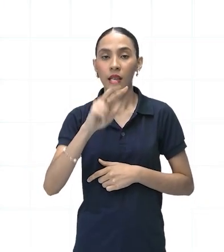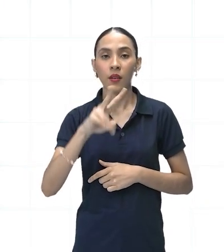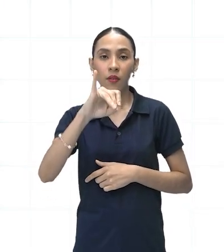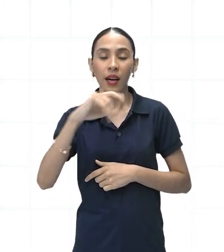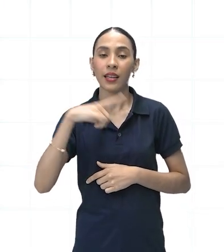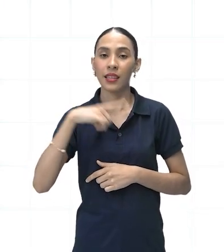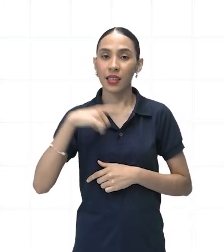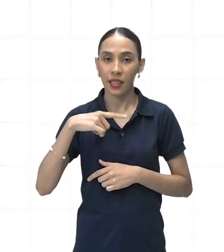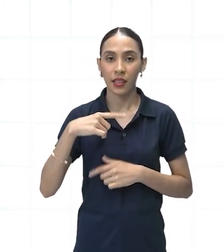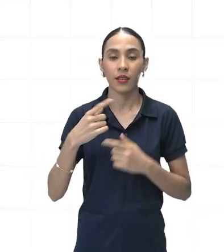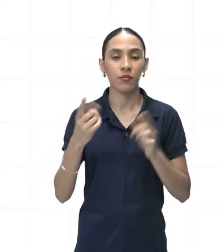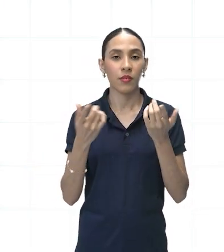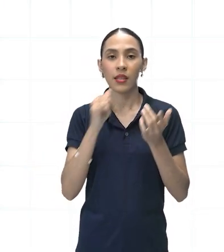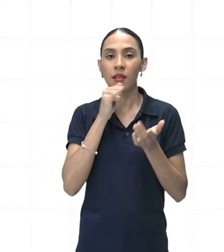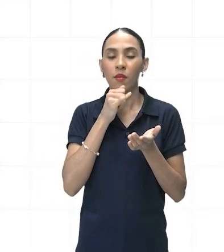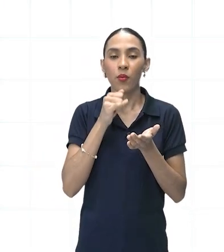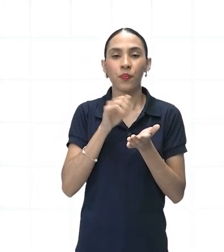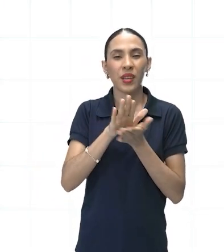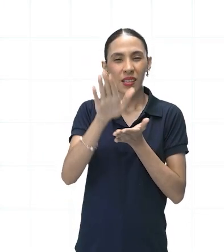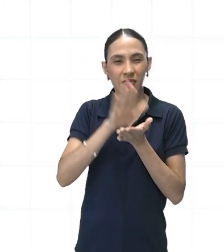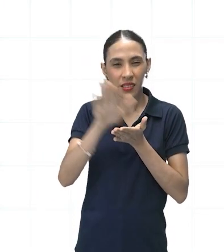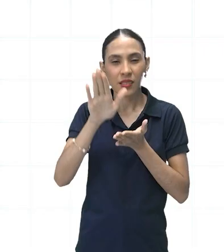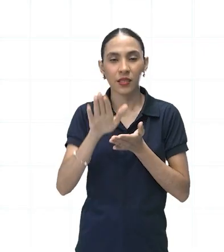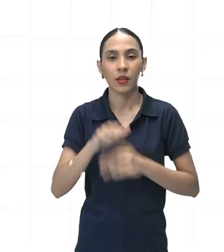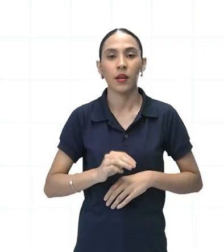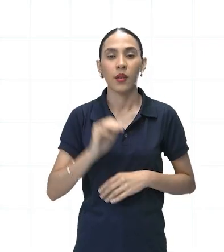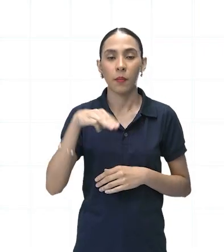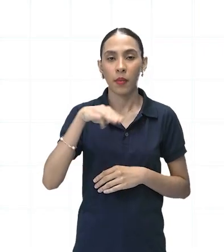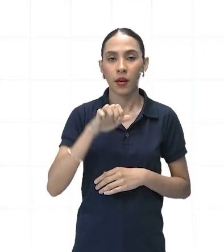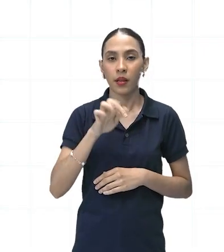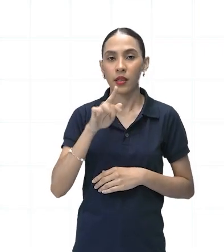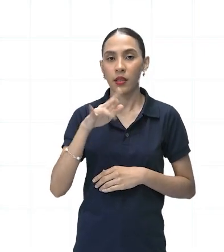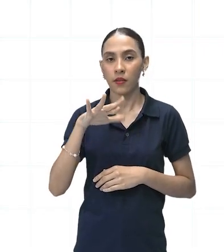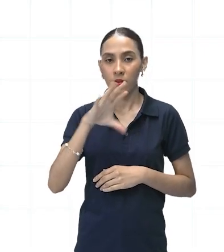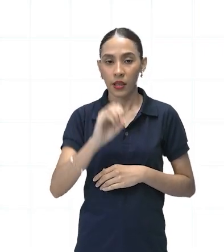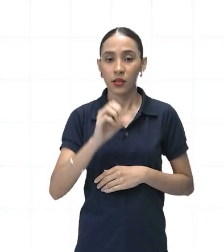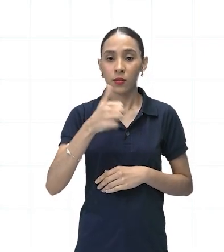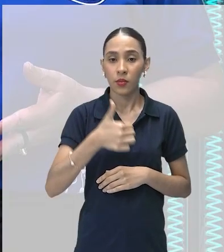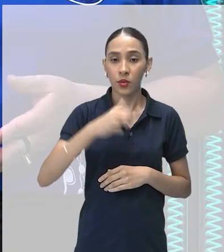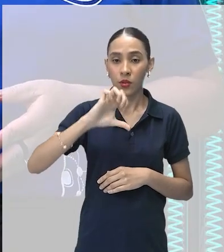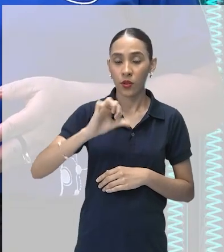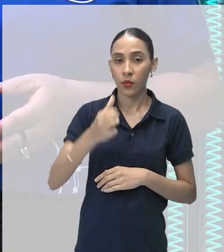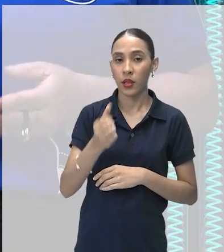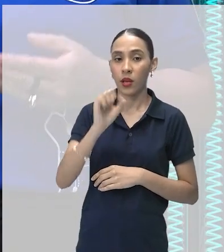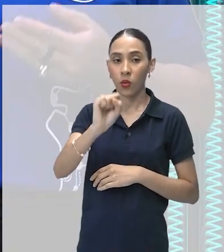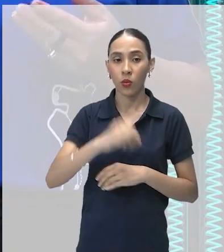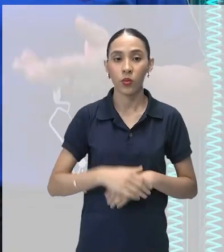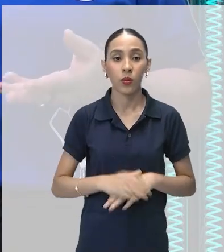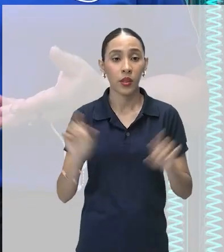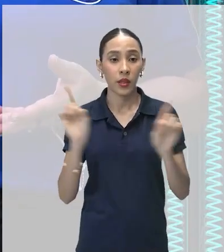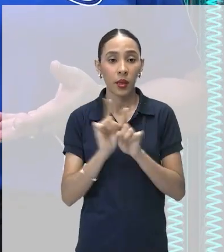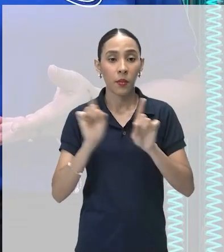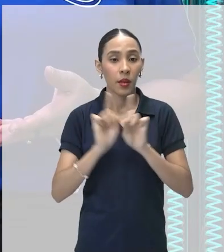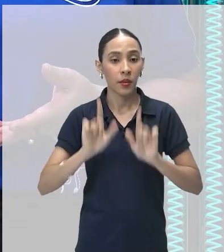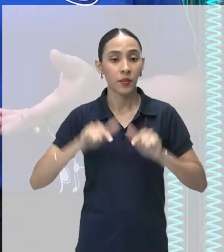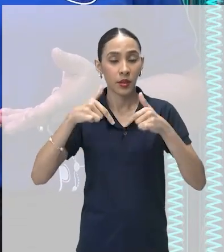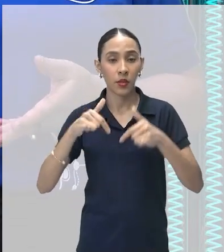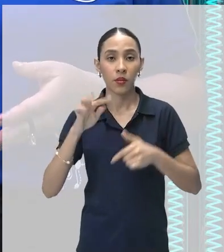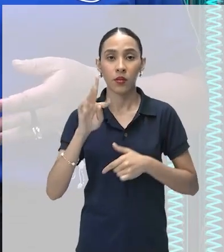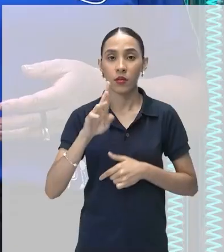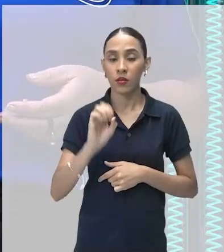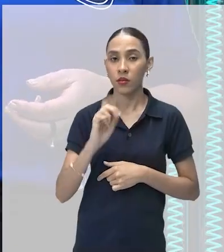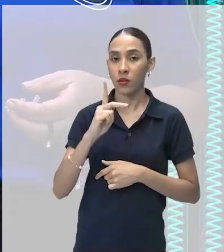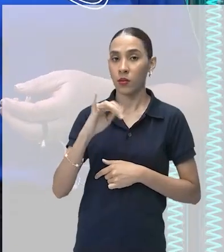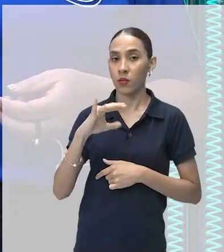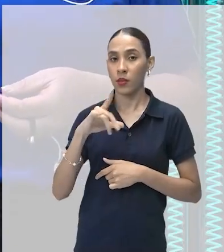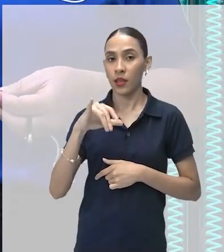seu álbum, lançado, chamado de Manifesto, em 1968. E esse movimento Tropicália